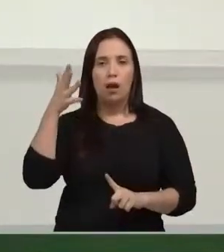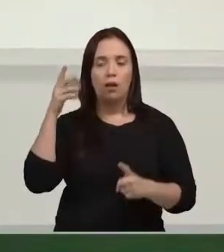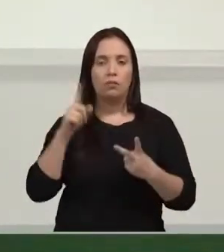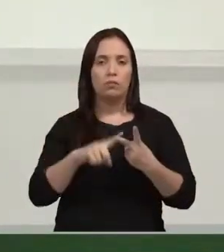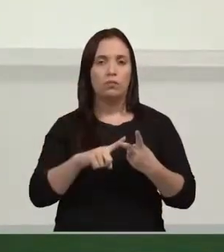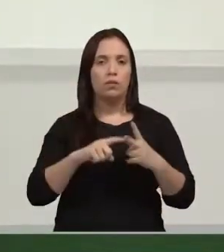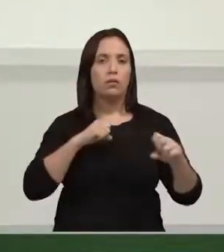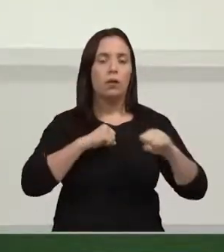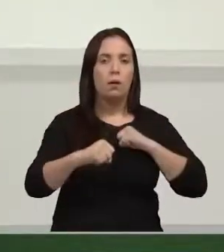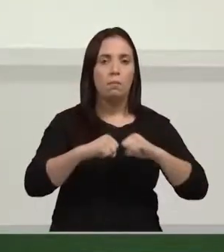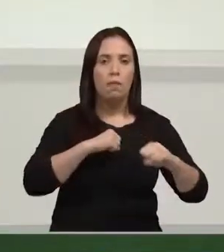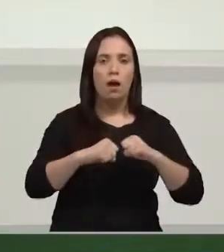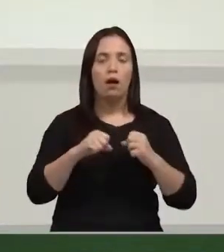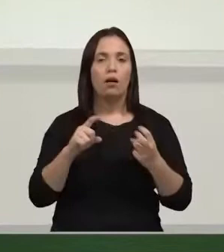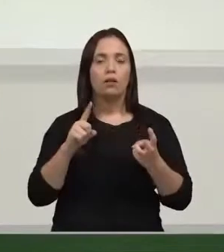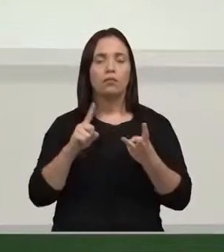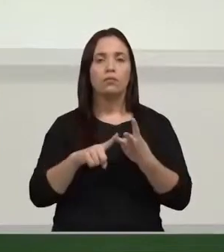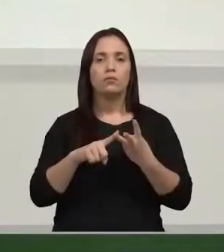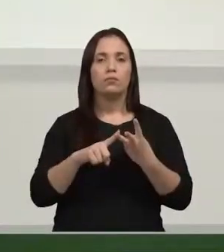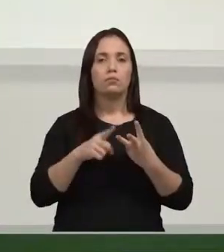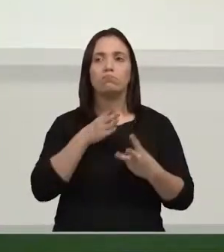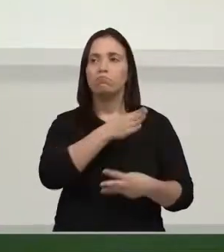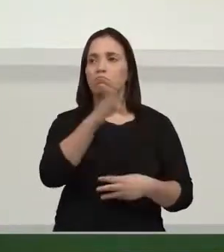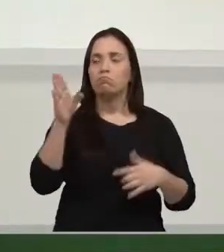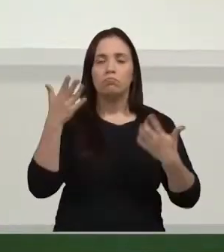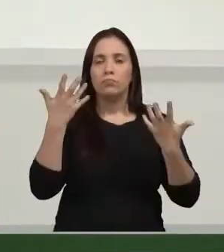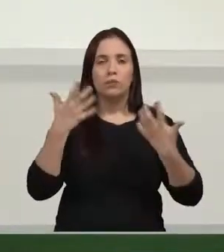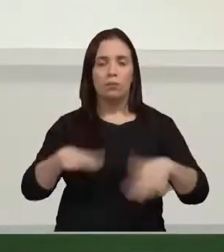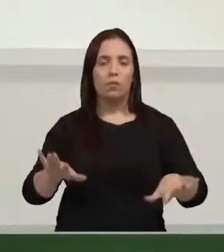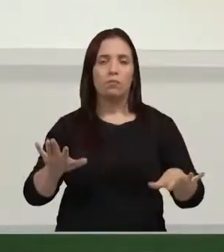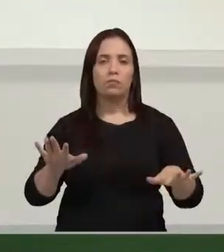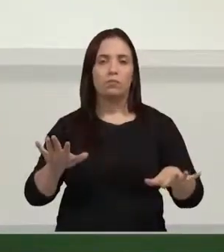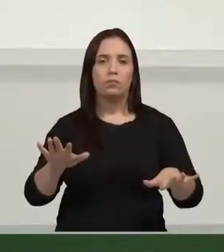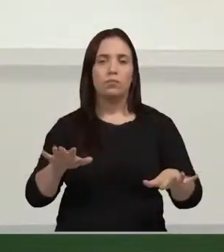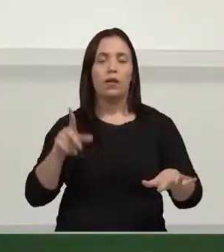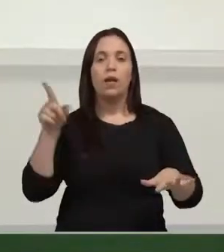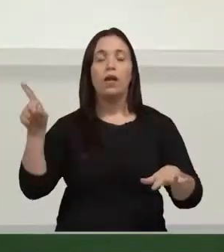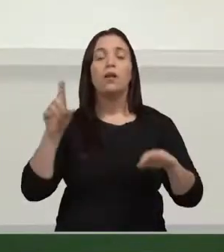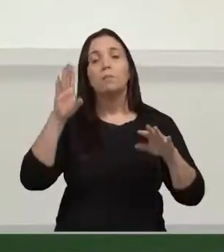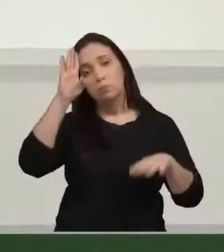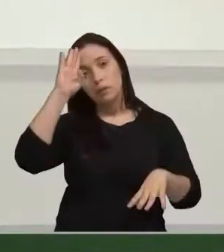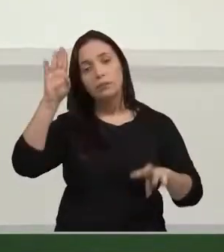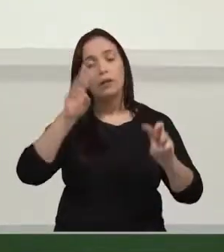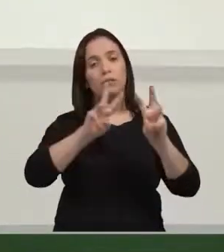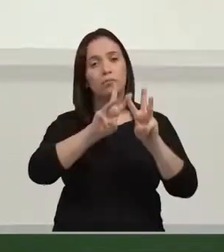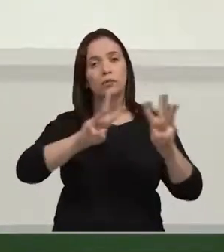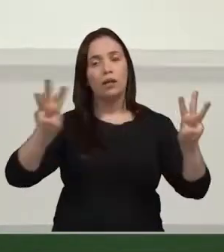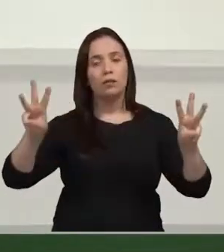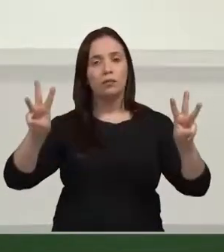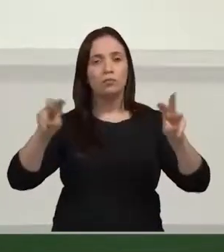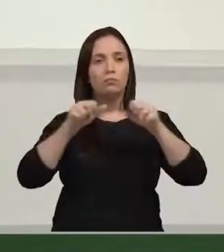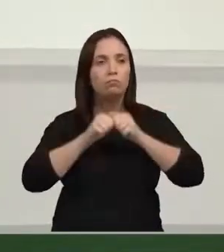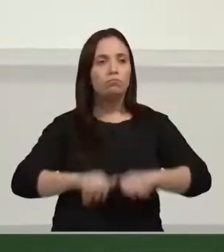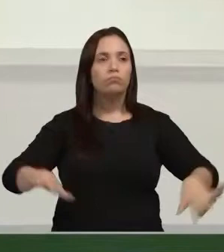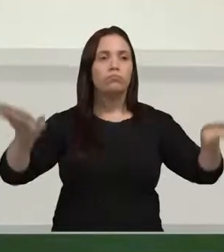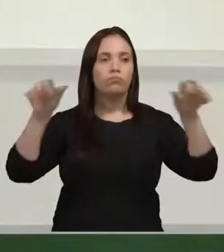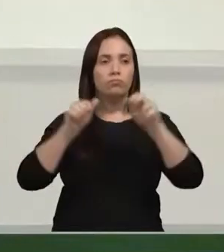quê? Porque essa primeira eleição no Brasil para presidente, com